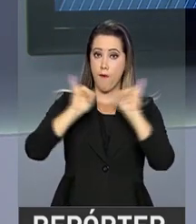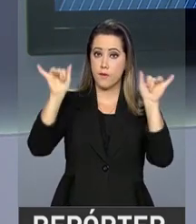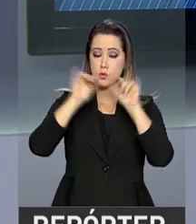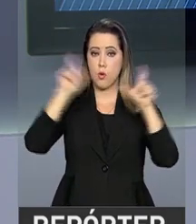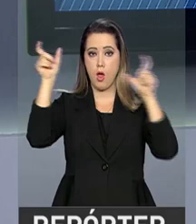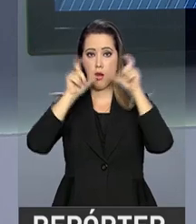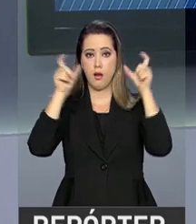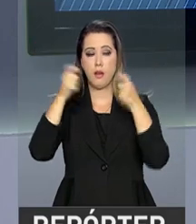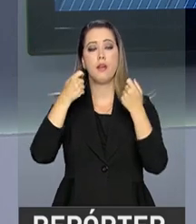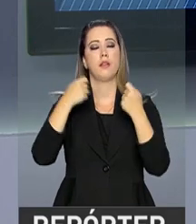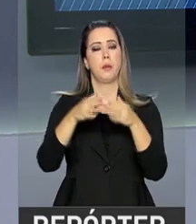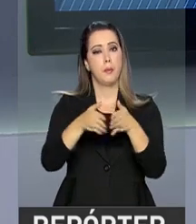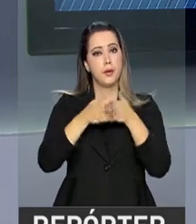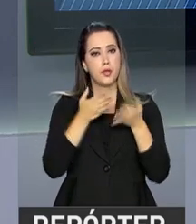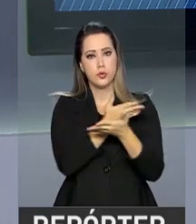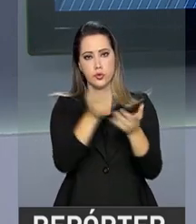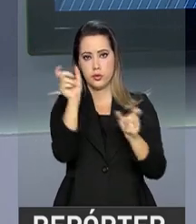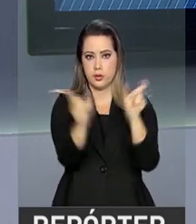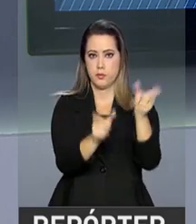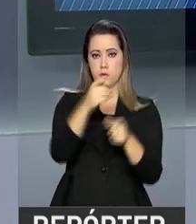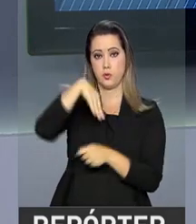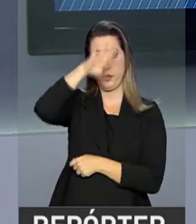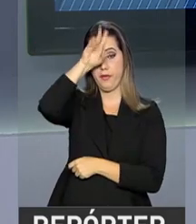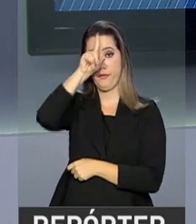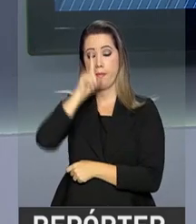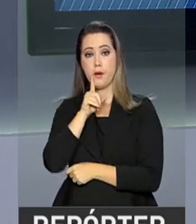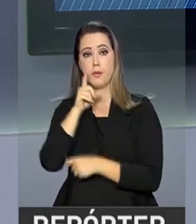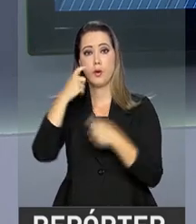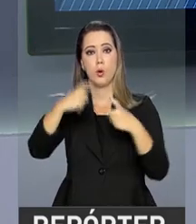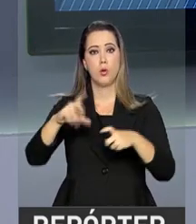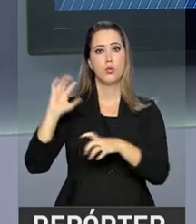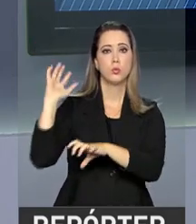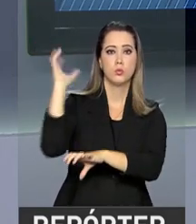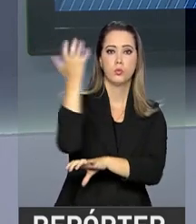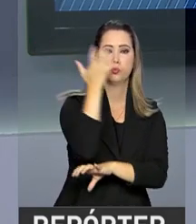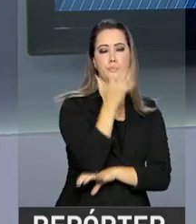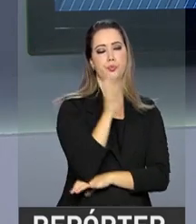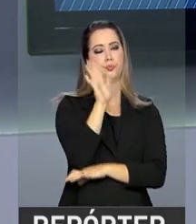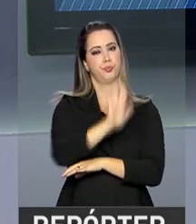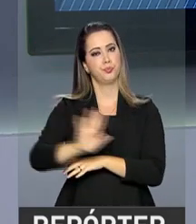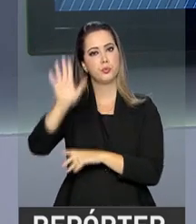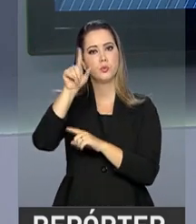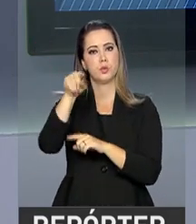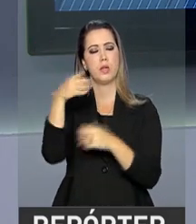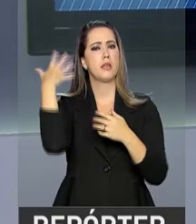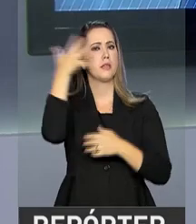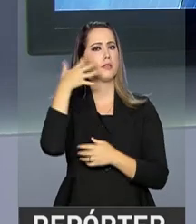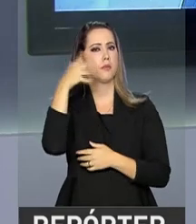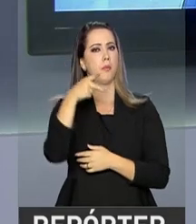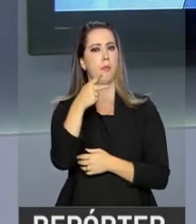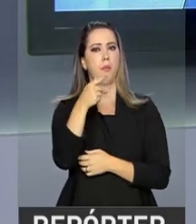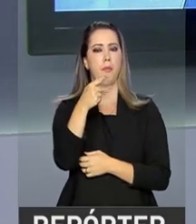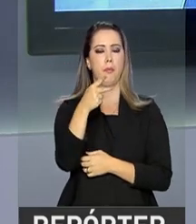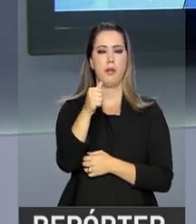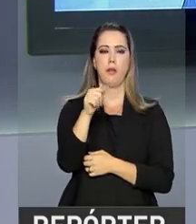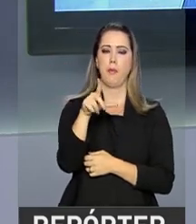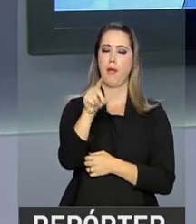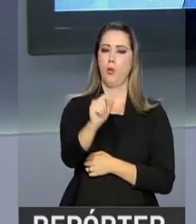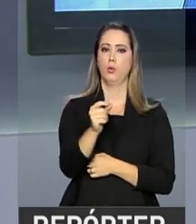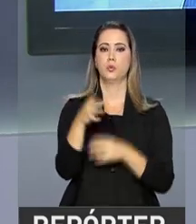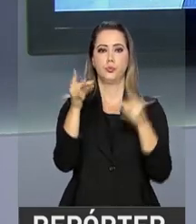vacinação contra a febre amarela para quem quer visitar os parques nacionais quem explica pra gente essa medida é o repórter paulo la